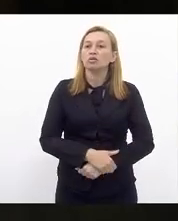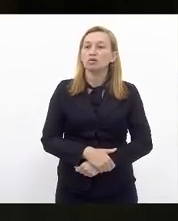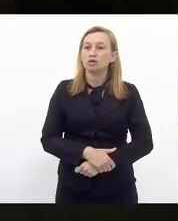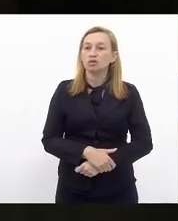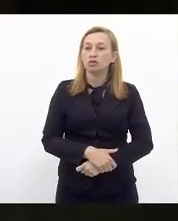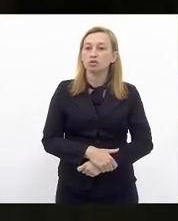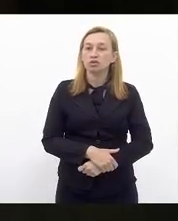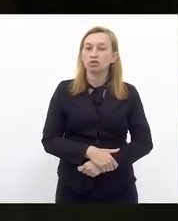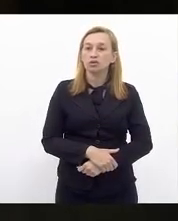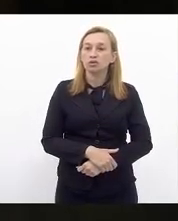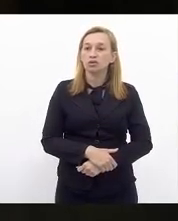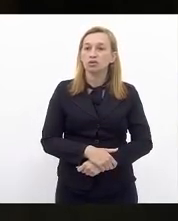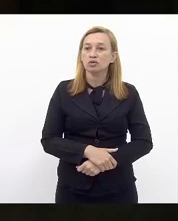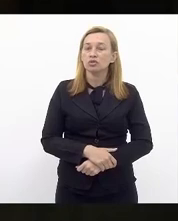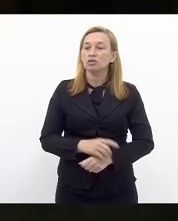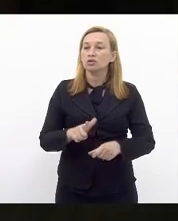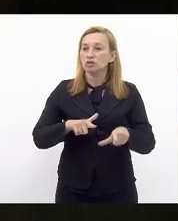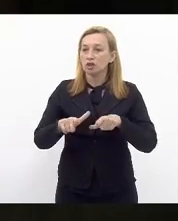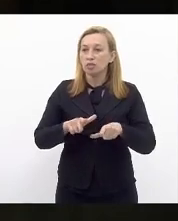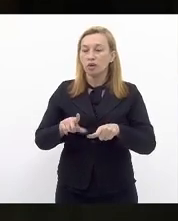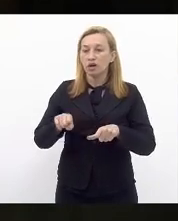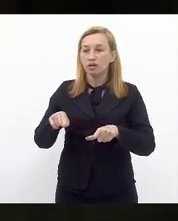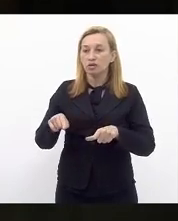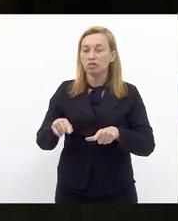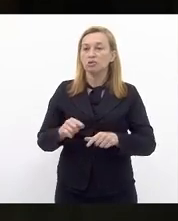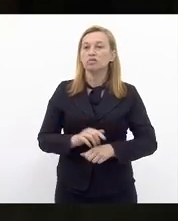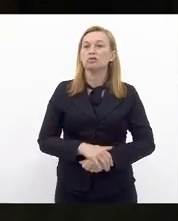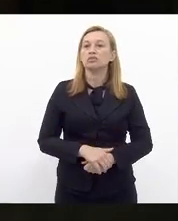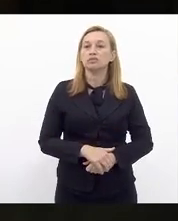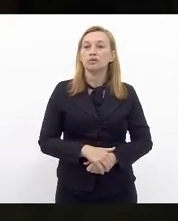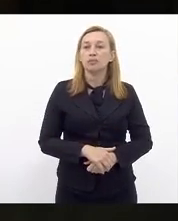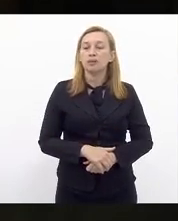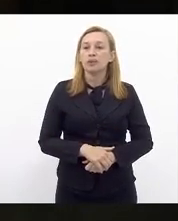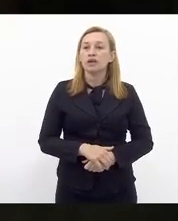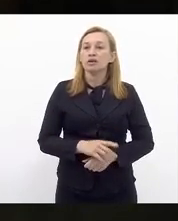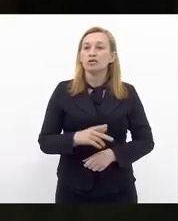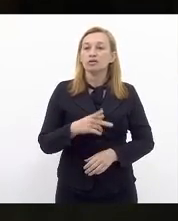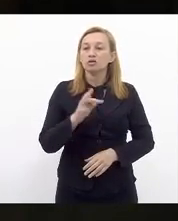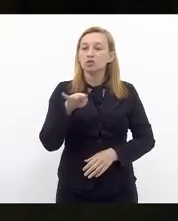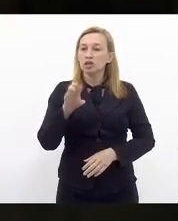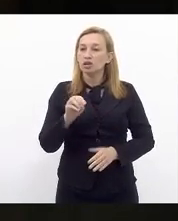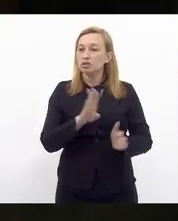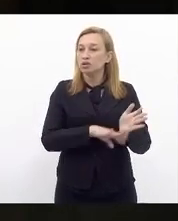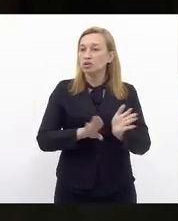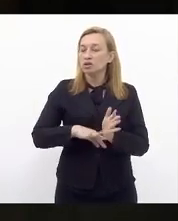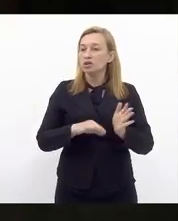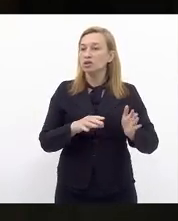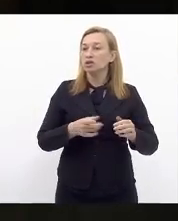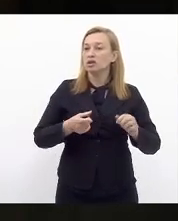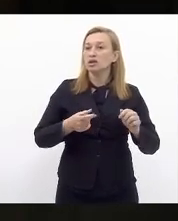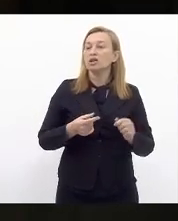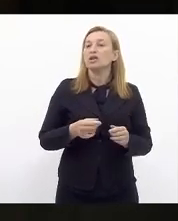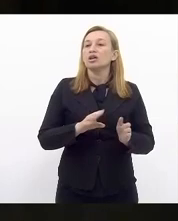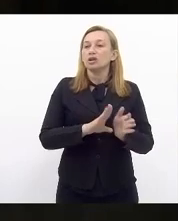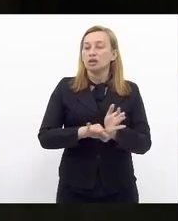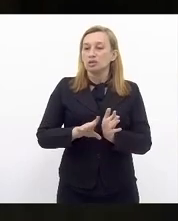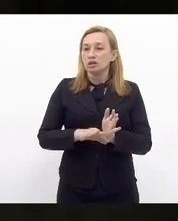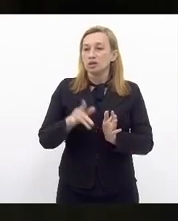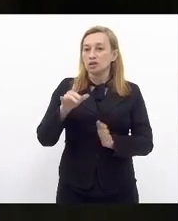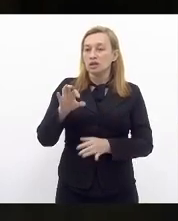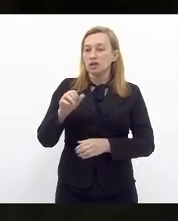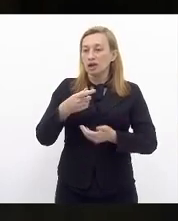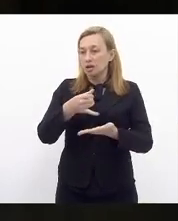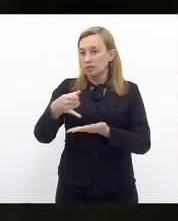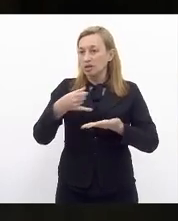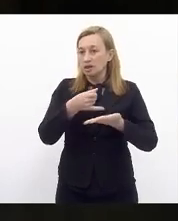nos exercícios seguintes que onde nós excluimos aqui do teto de gasto as despesas primárias de Capital